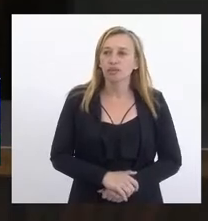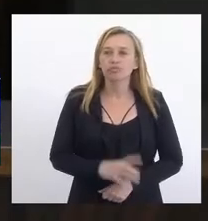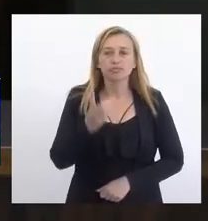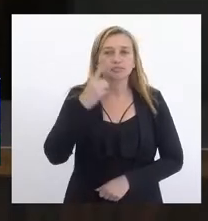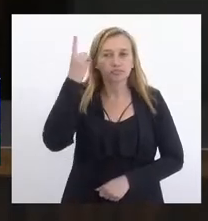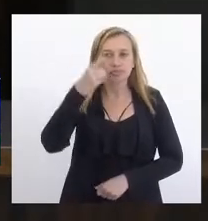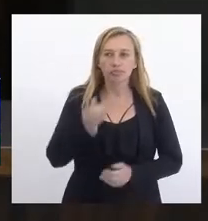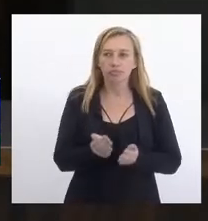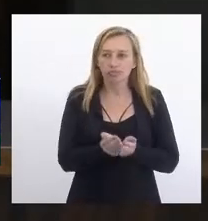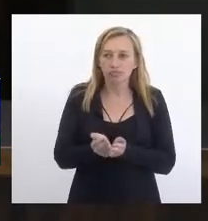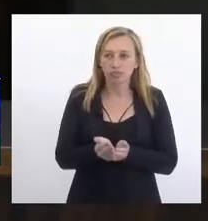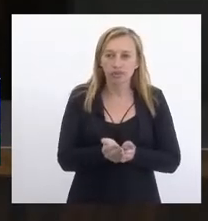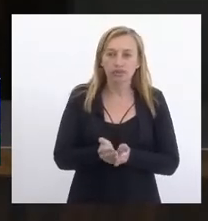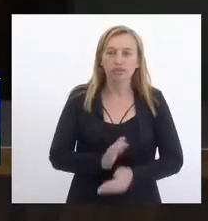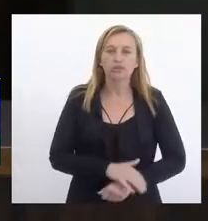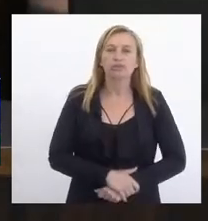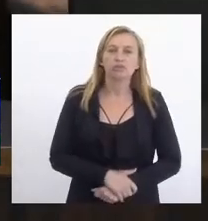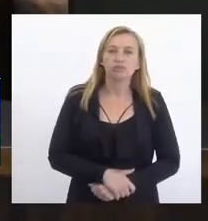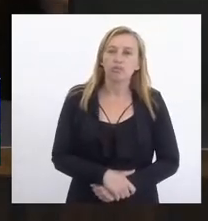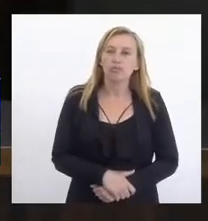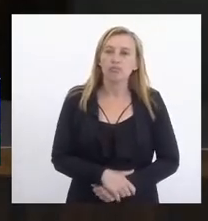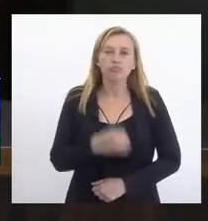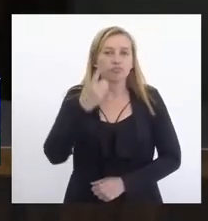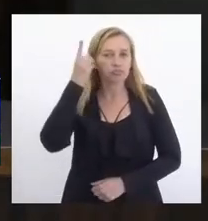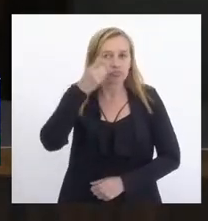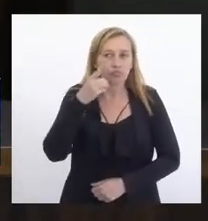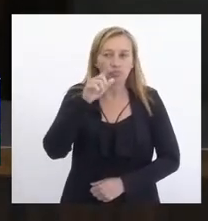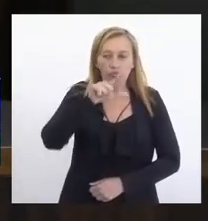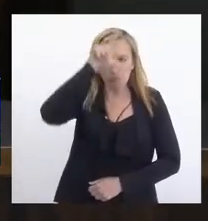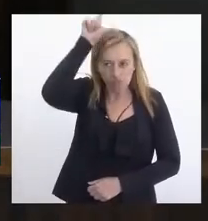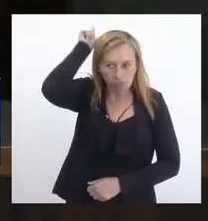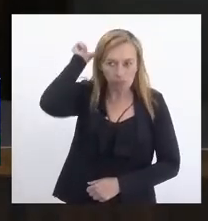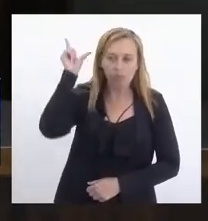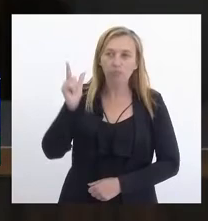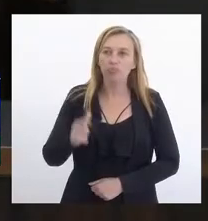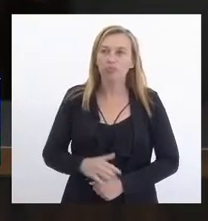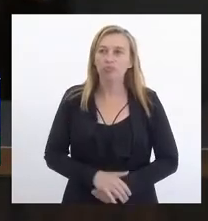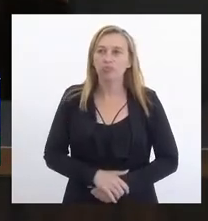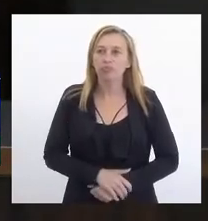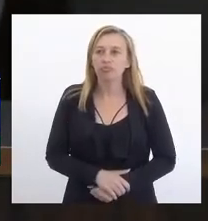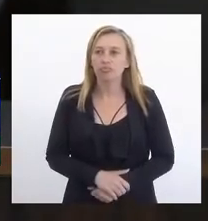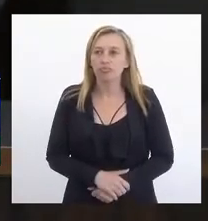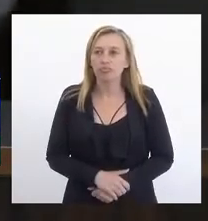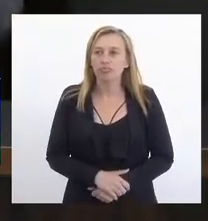deputado Bebeto, deputado Luiz Paulo,